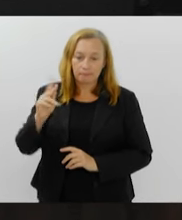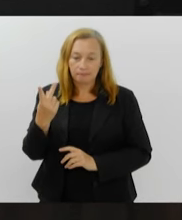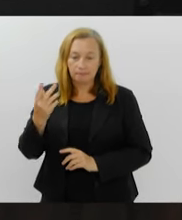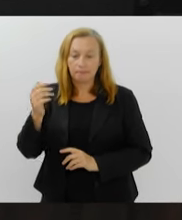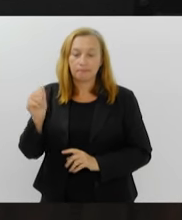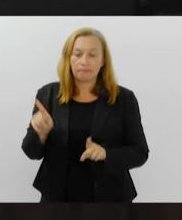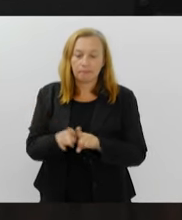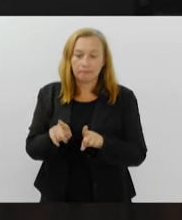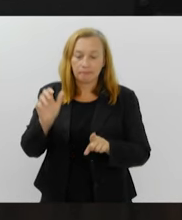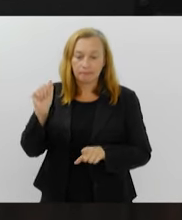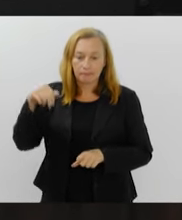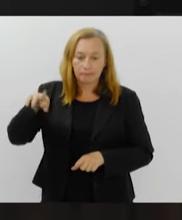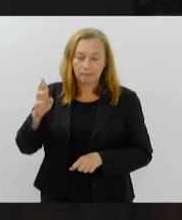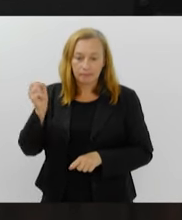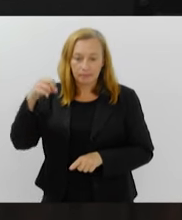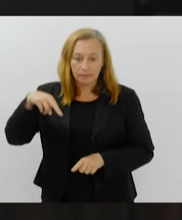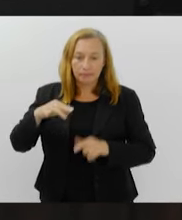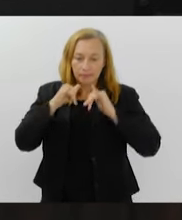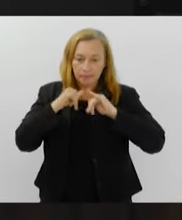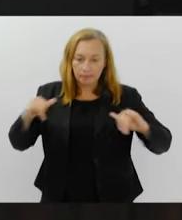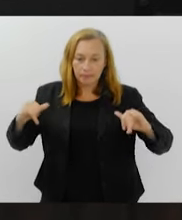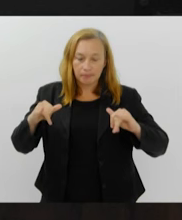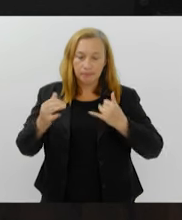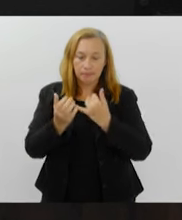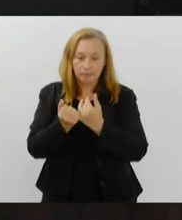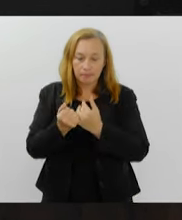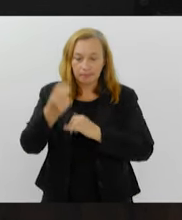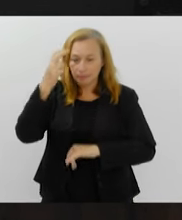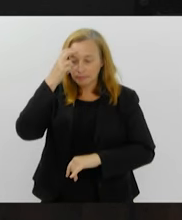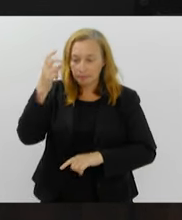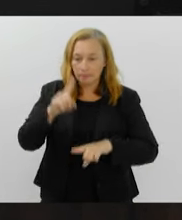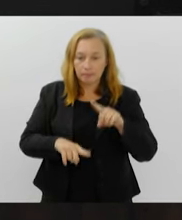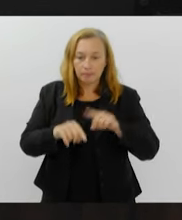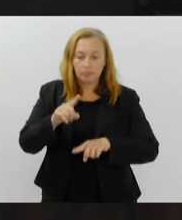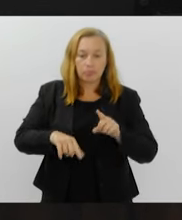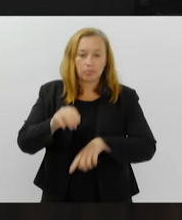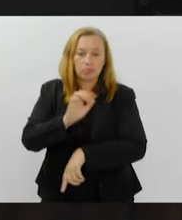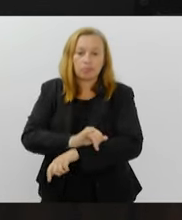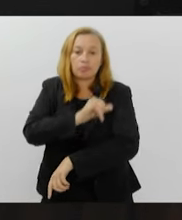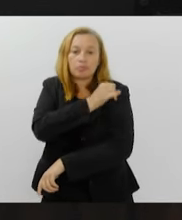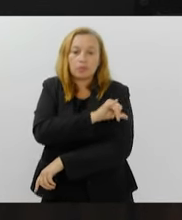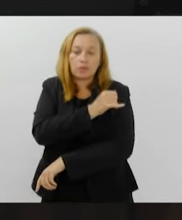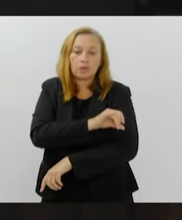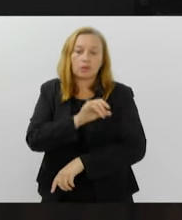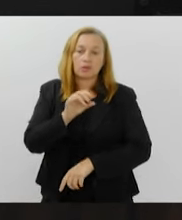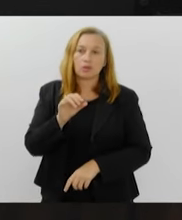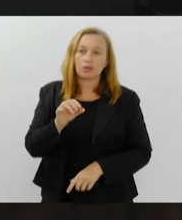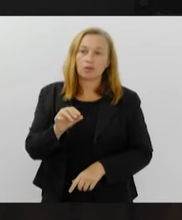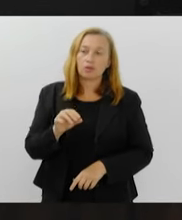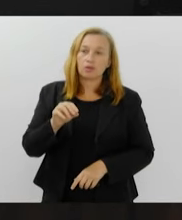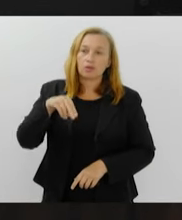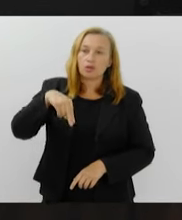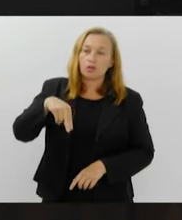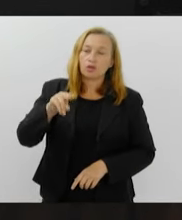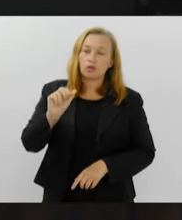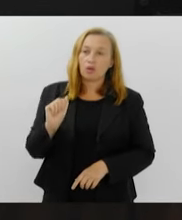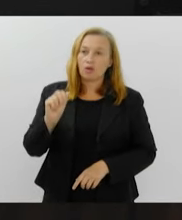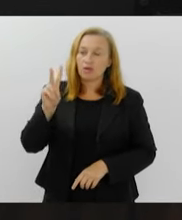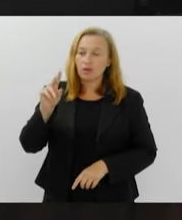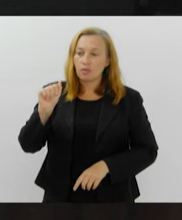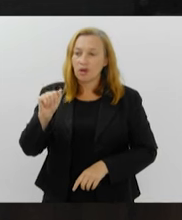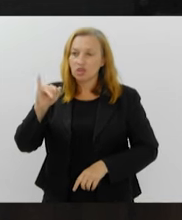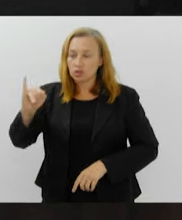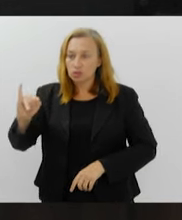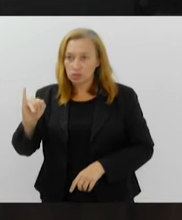que declara como patrimônio cultural e material do Estado do Rio de Janeiro o Nova Iguaçu Futebol Clube localizado no